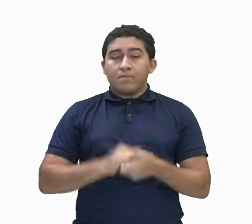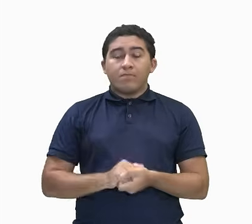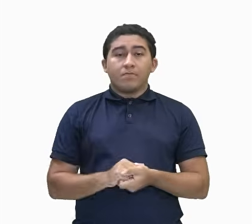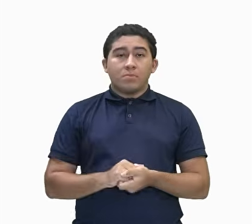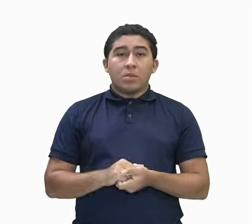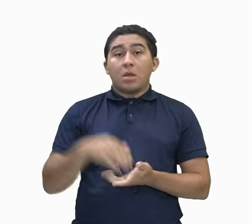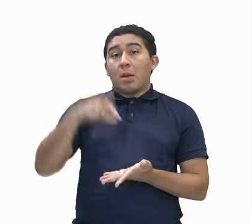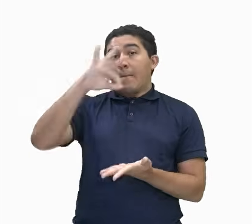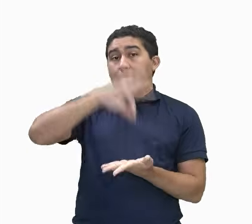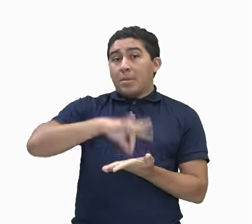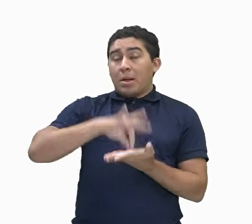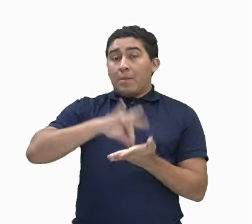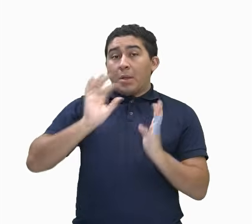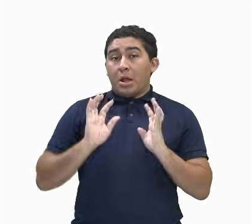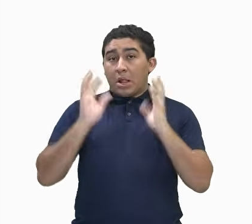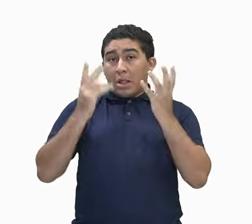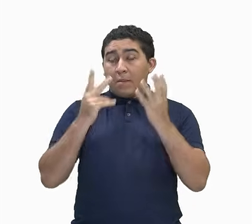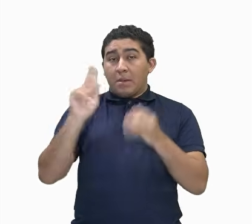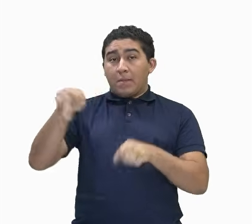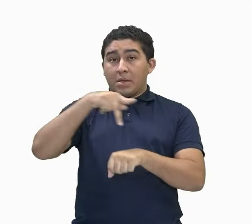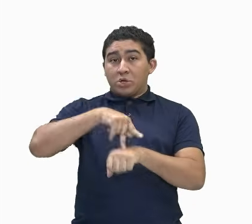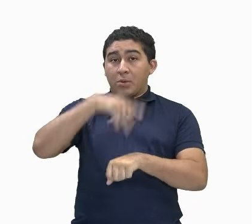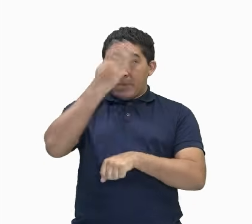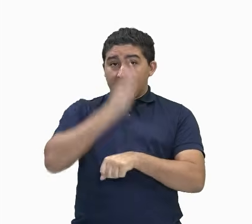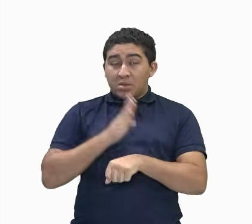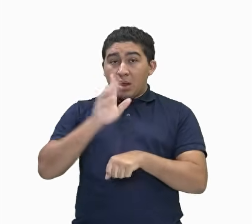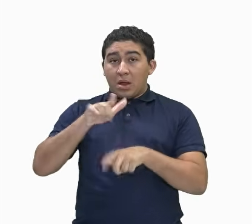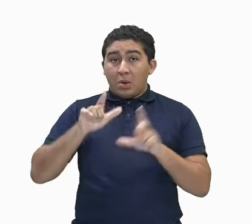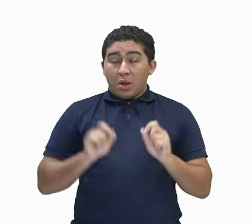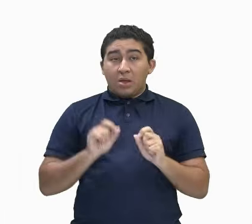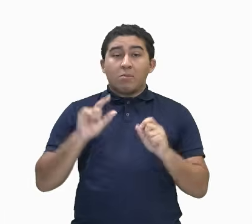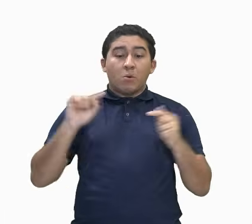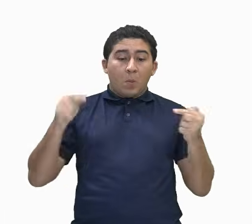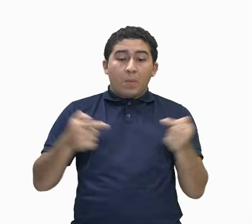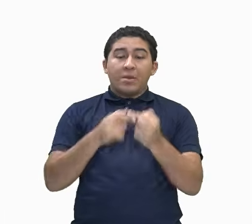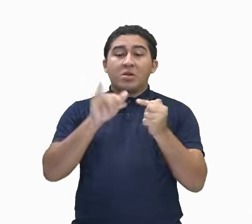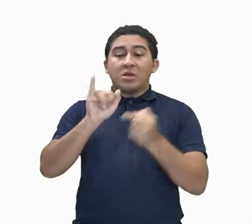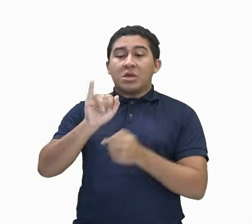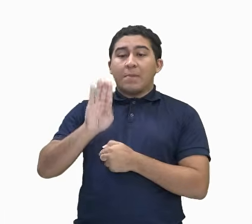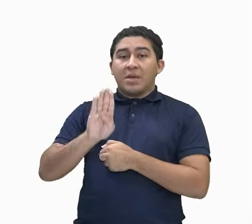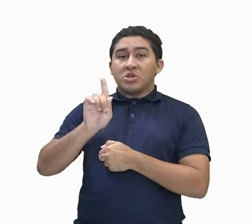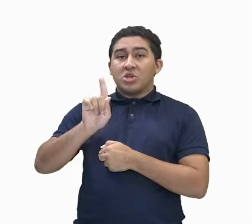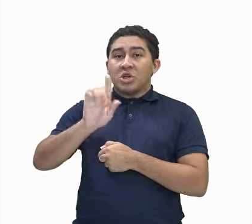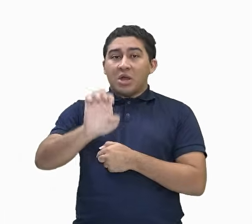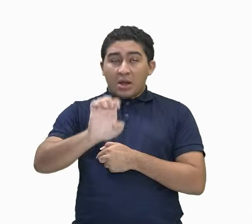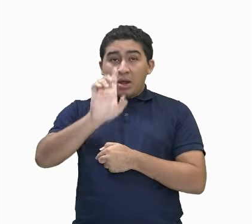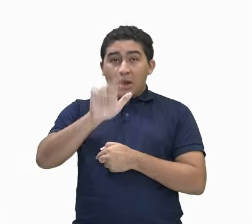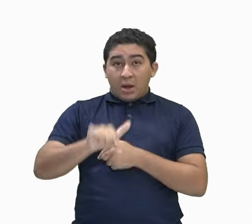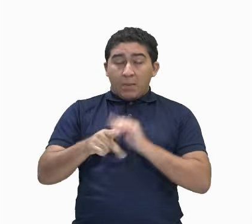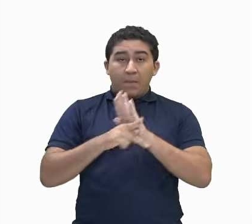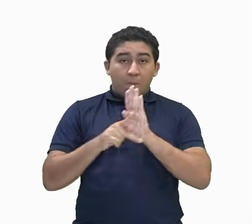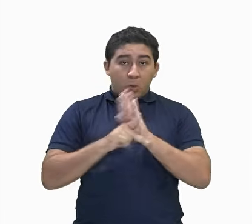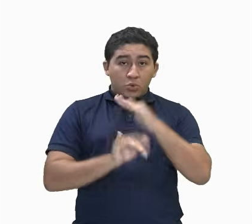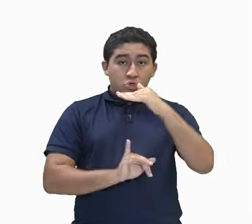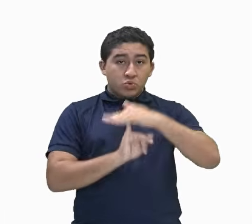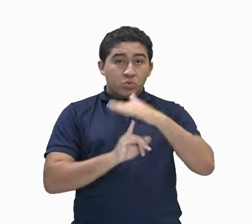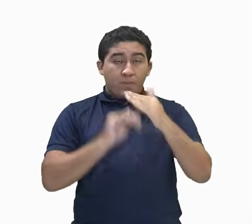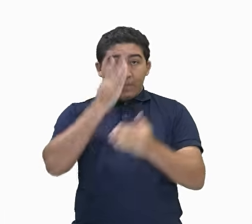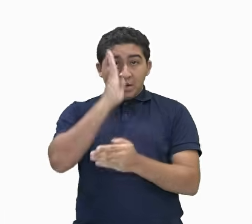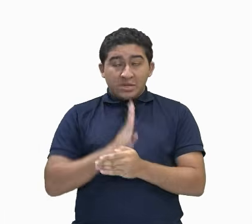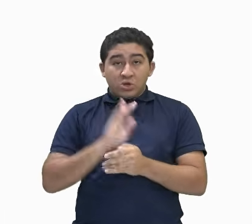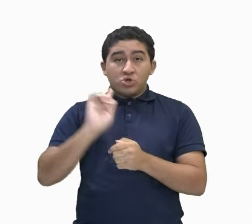mapa do clima brasileiro é de acordo com o IBGE, o Instituto Brasileiro de Geografia e Estatística. Mas, além da